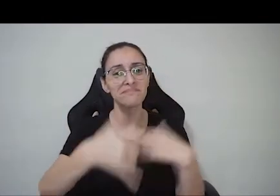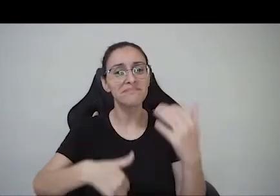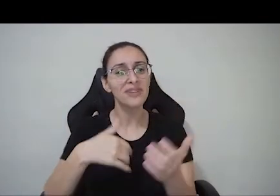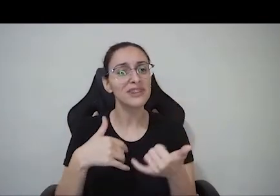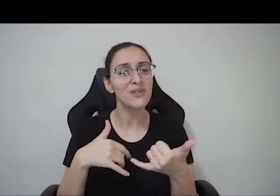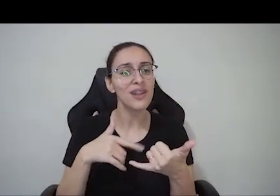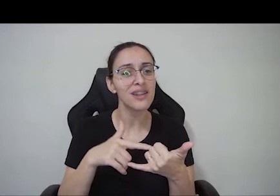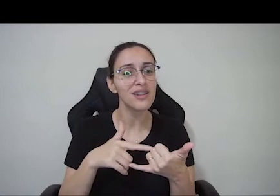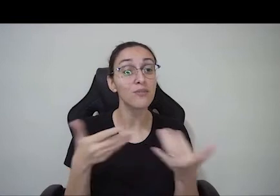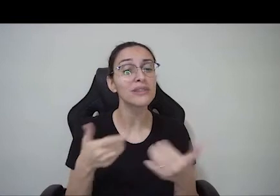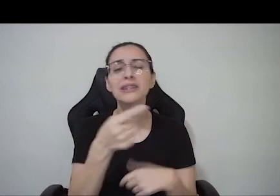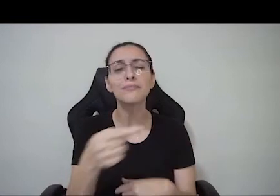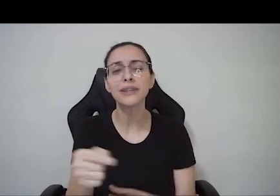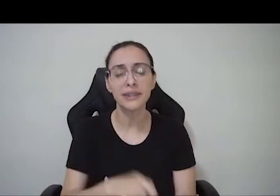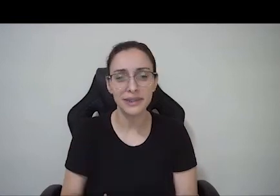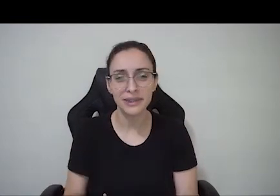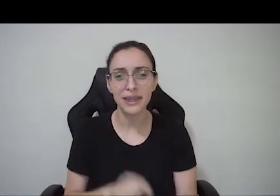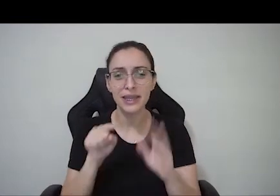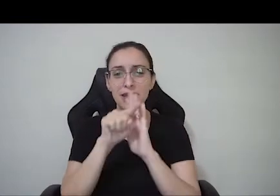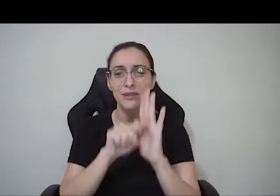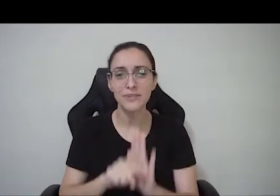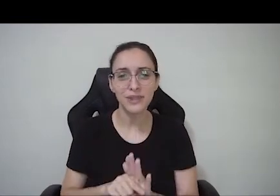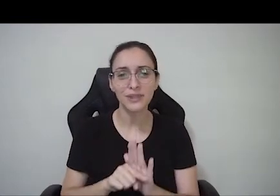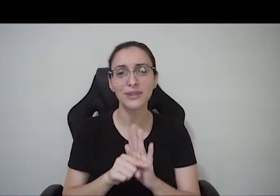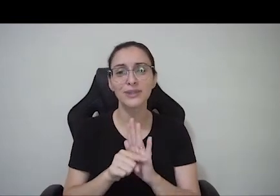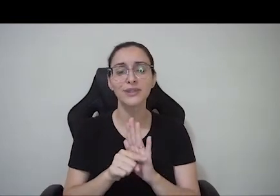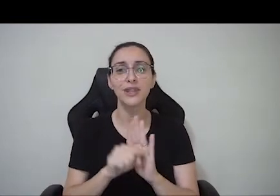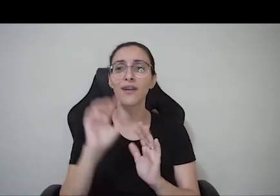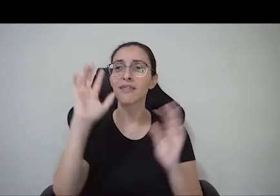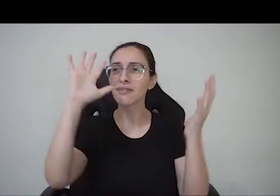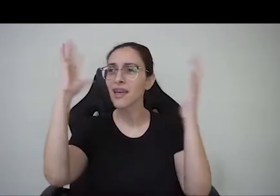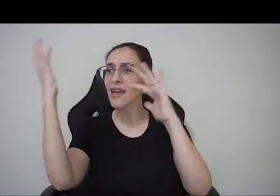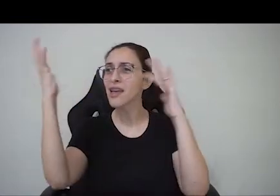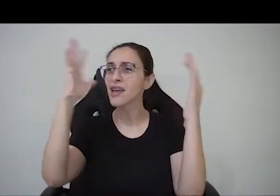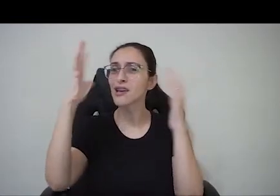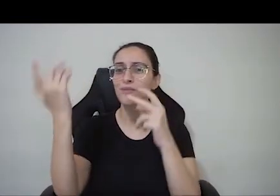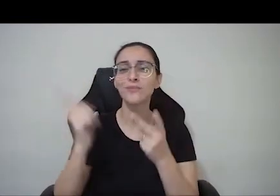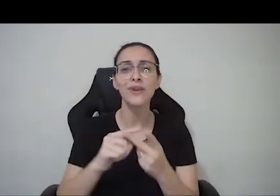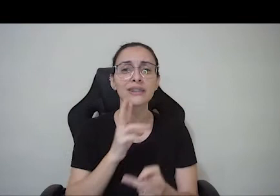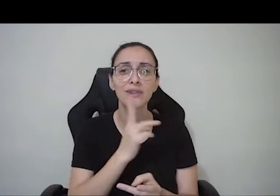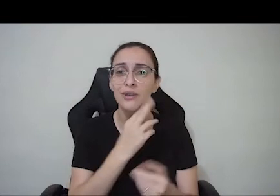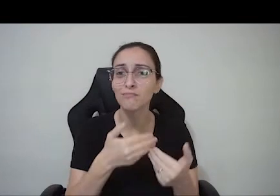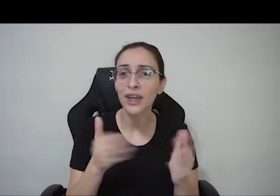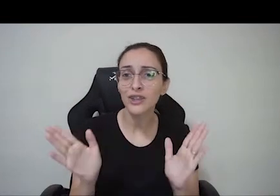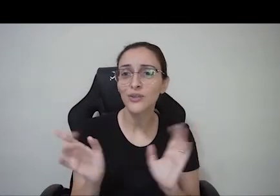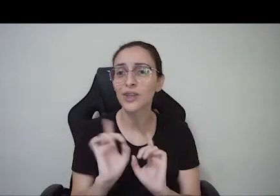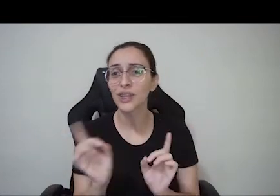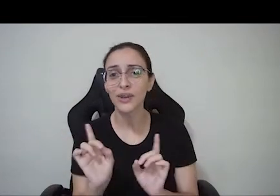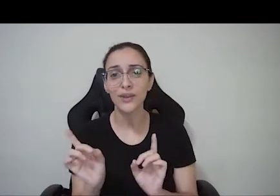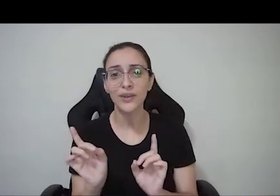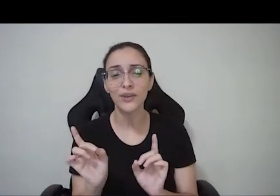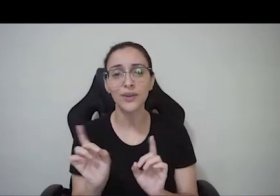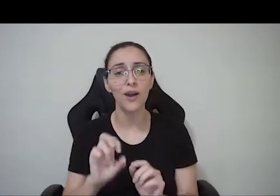celular. Essa semana, já pesquisou talvez a previsão do tempo, de algum restaurante, se estava aberto, ou